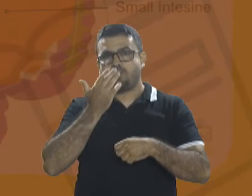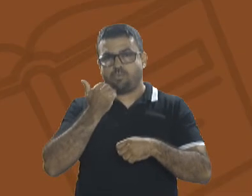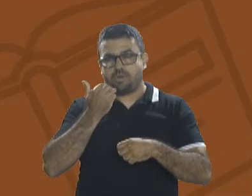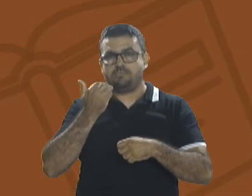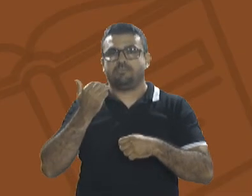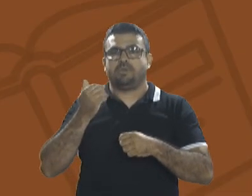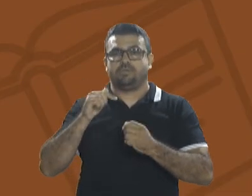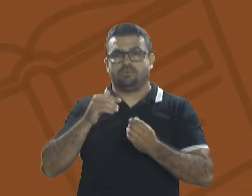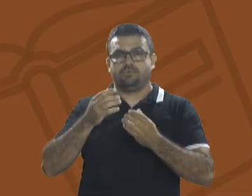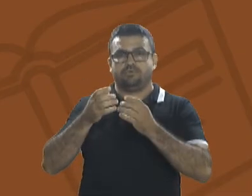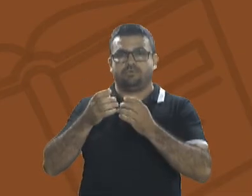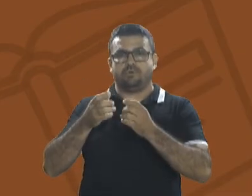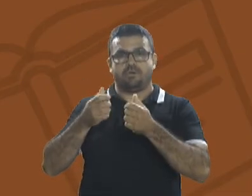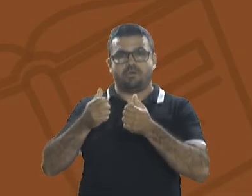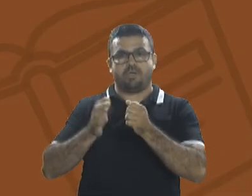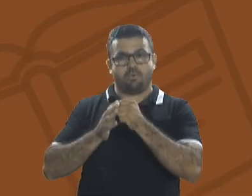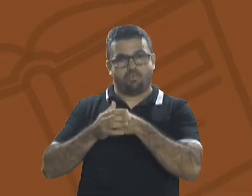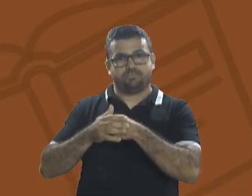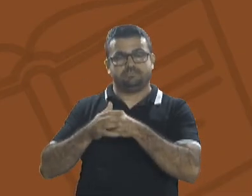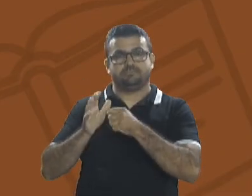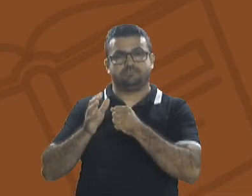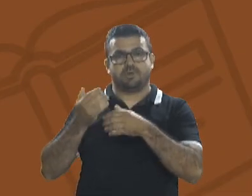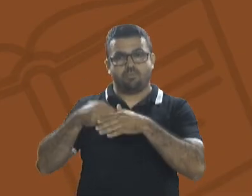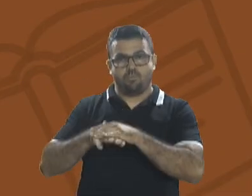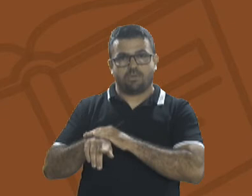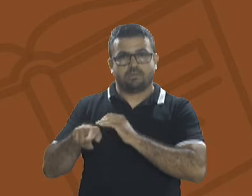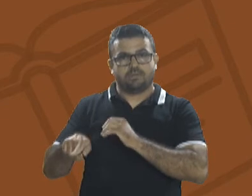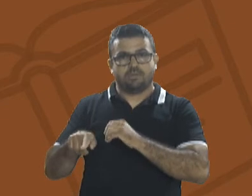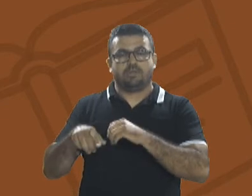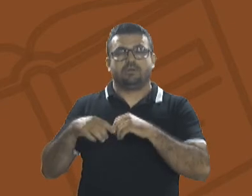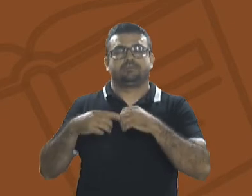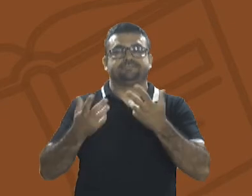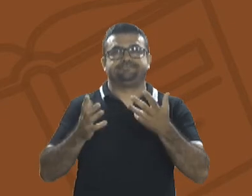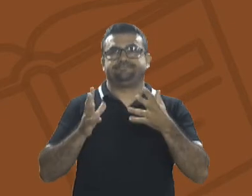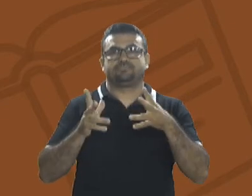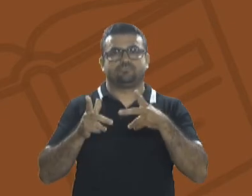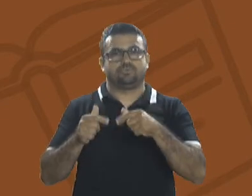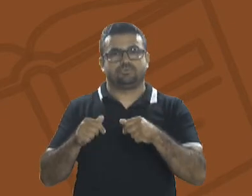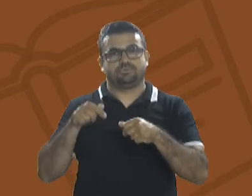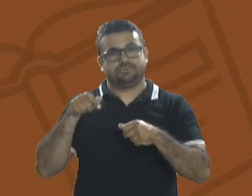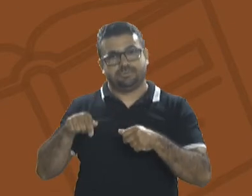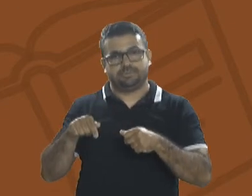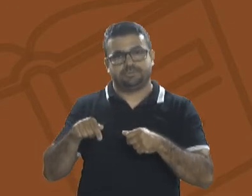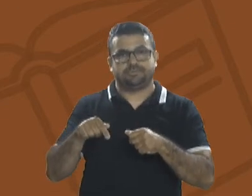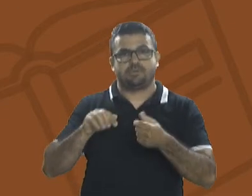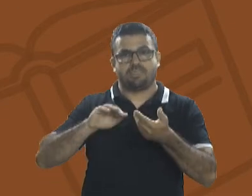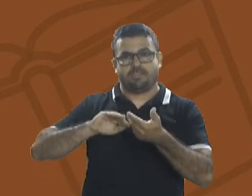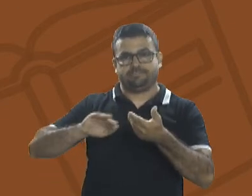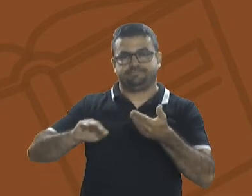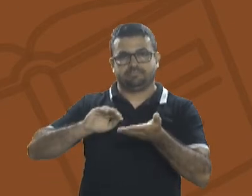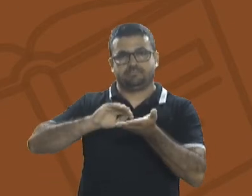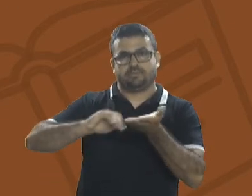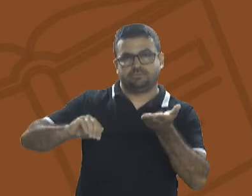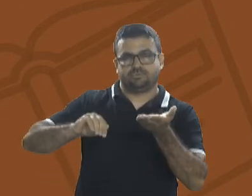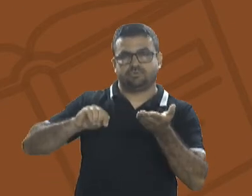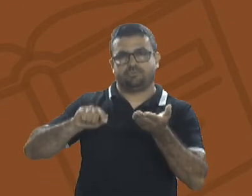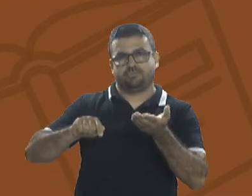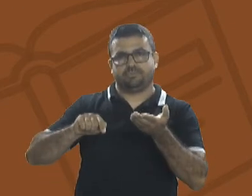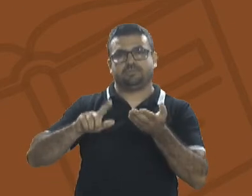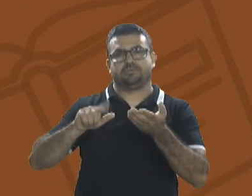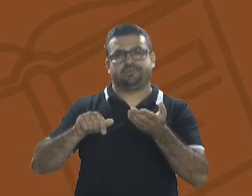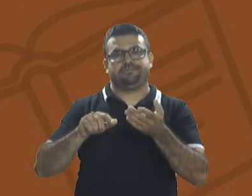foi absorvido pelo intestino delgado. Esses resíduos de alimentos vão formar as